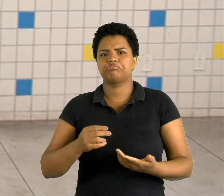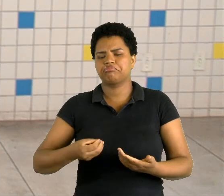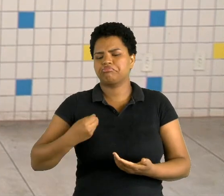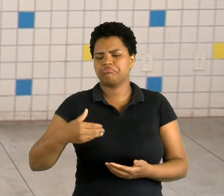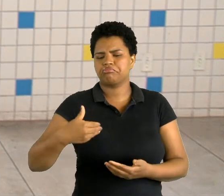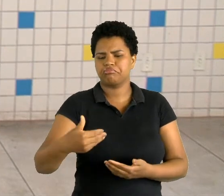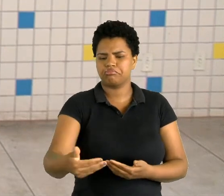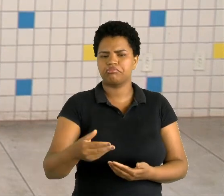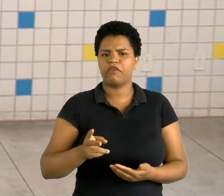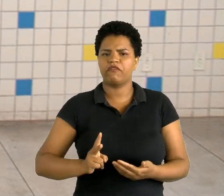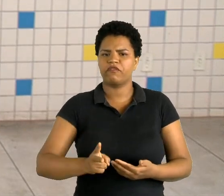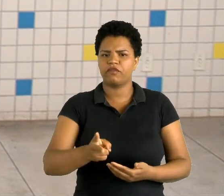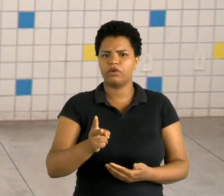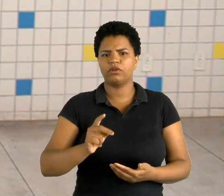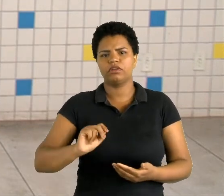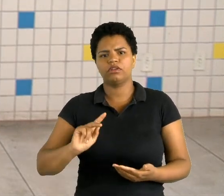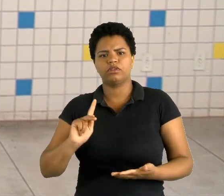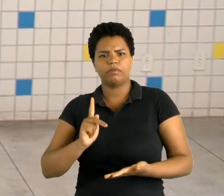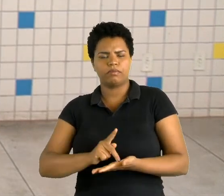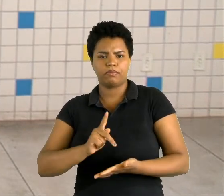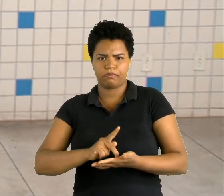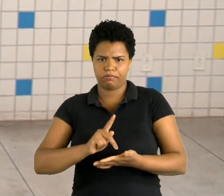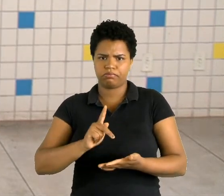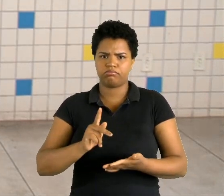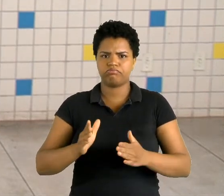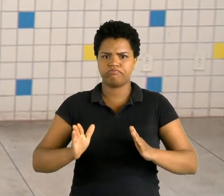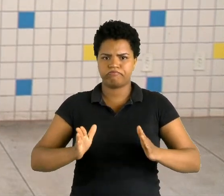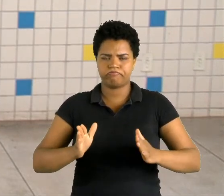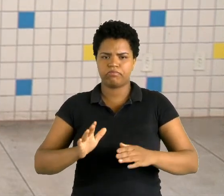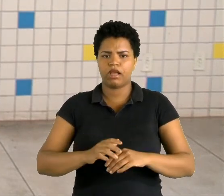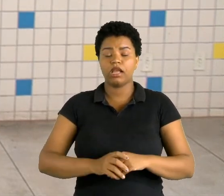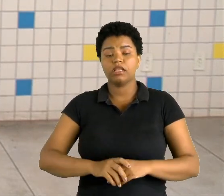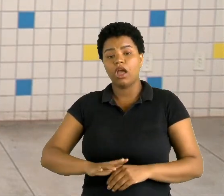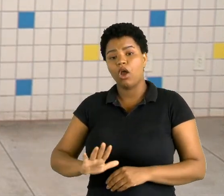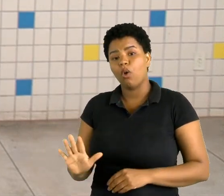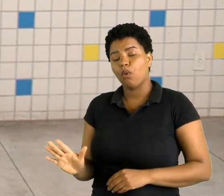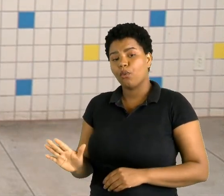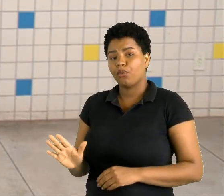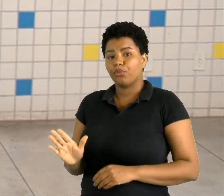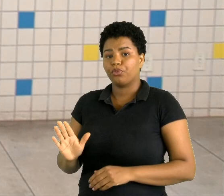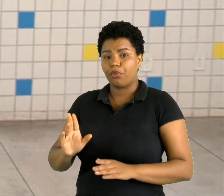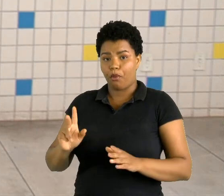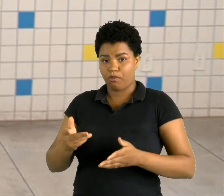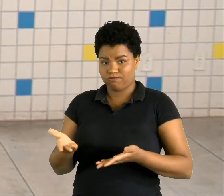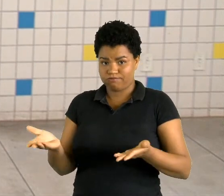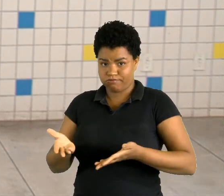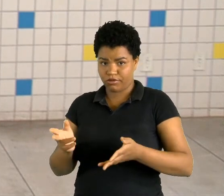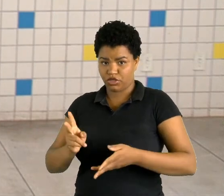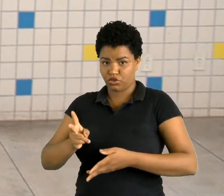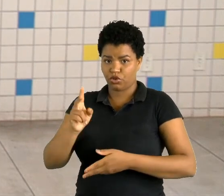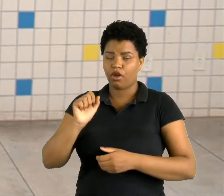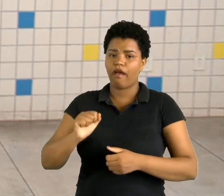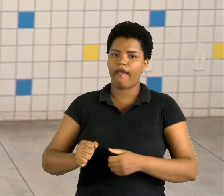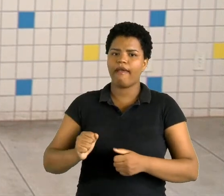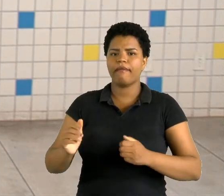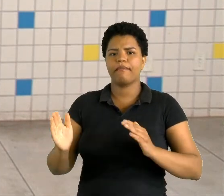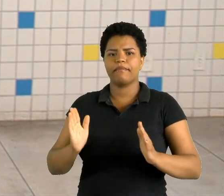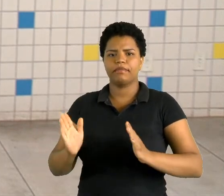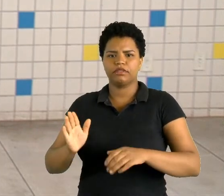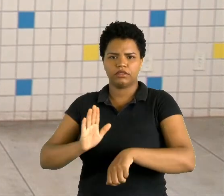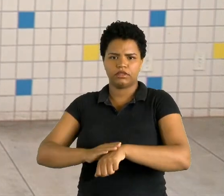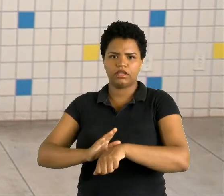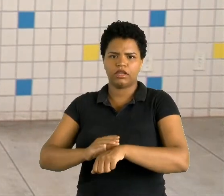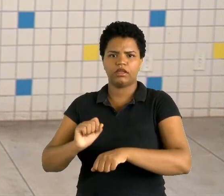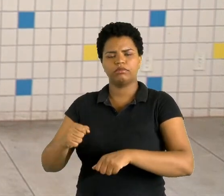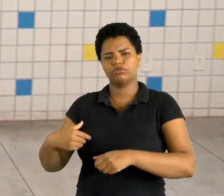e fatos, enquanto o present continuous ele é utilizado em períodos de tempos específicos e passageiros também,